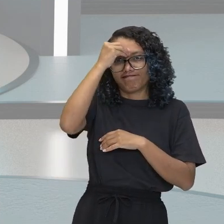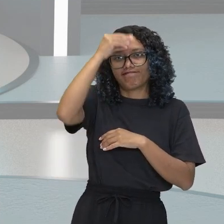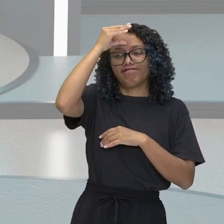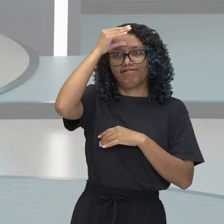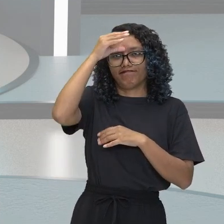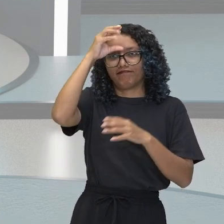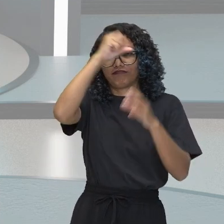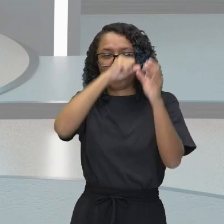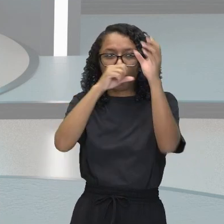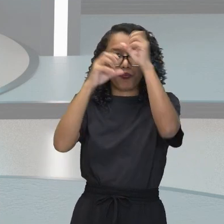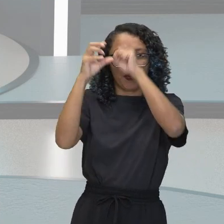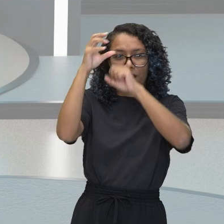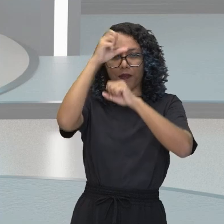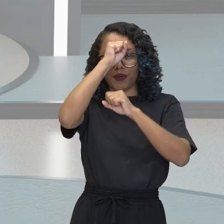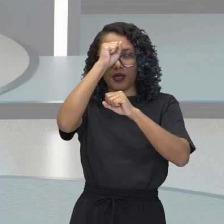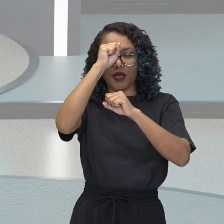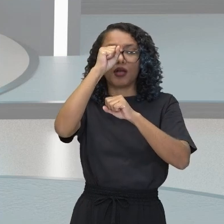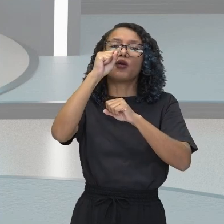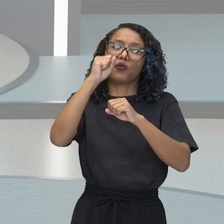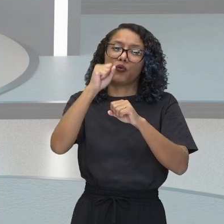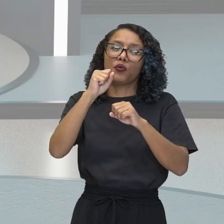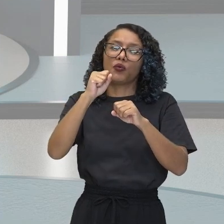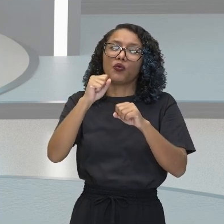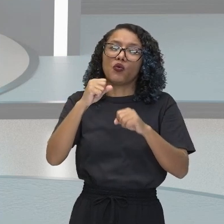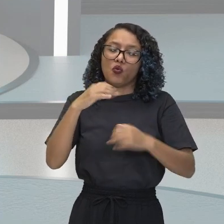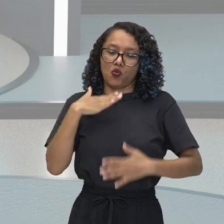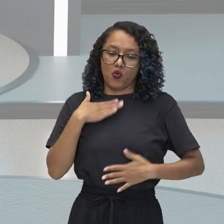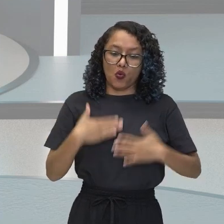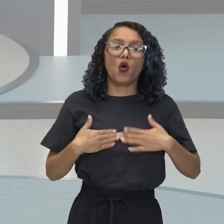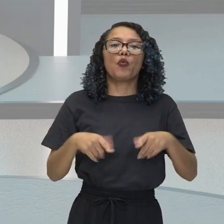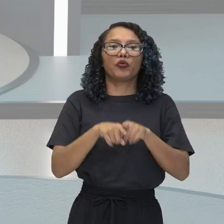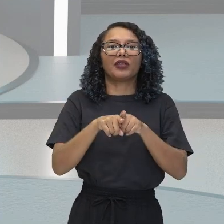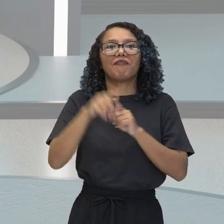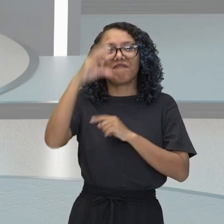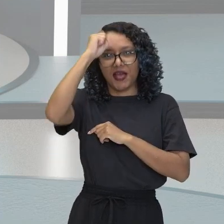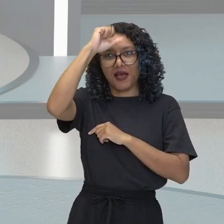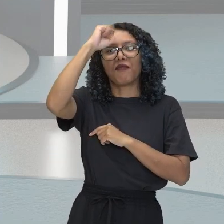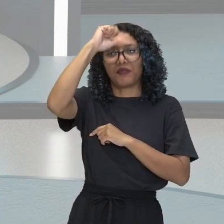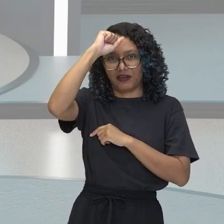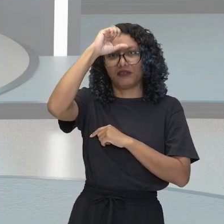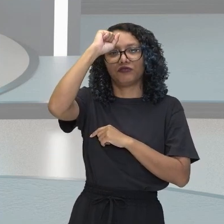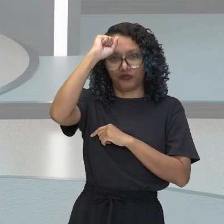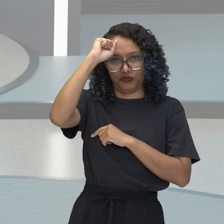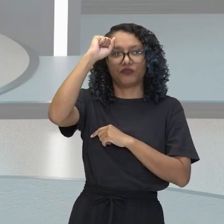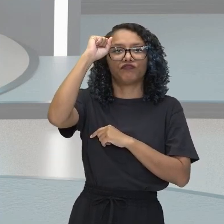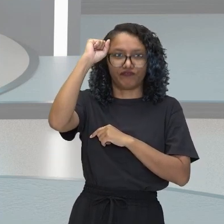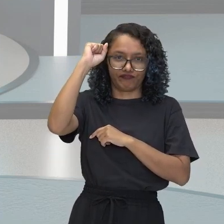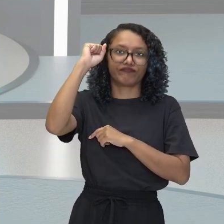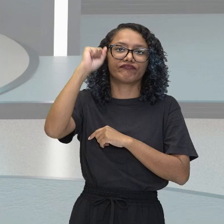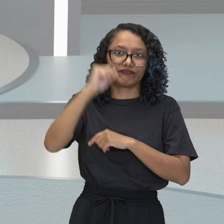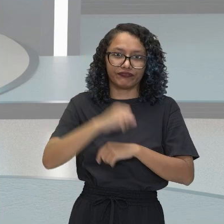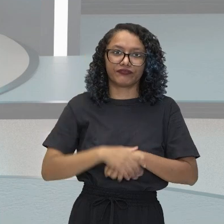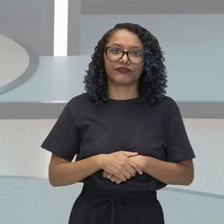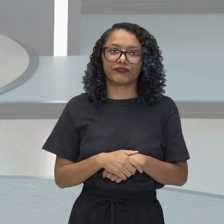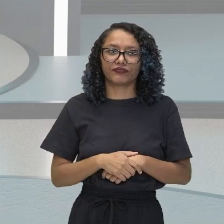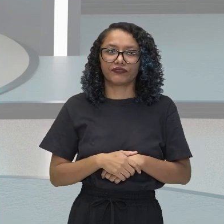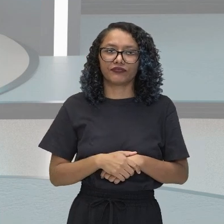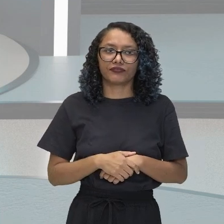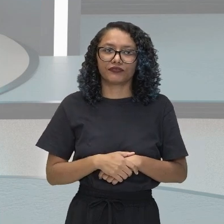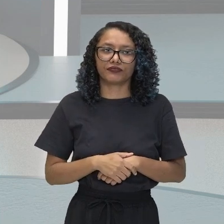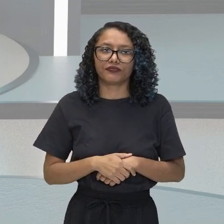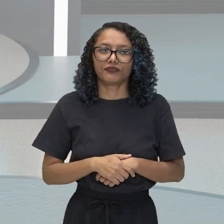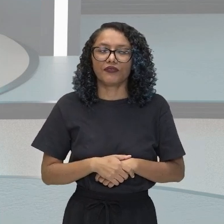uma totalidade acerca do conhecimento. Um corpo compreendido como experiência